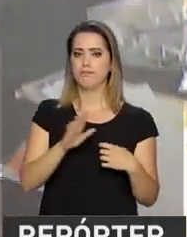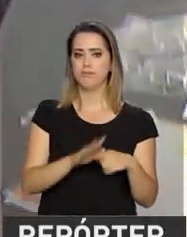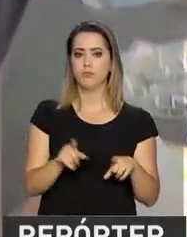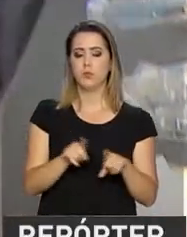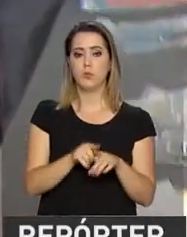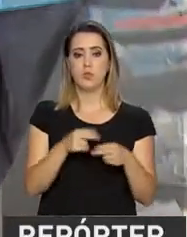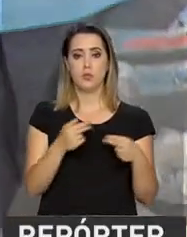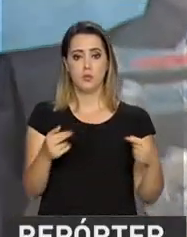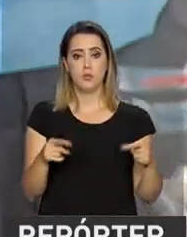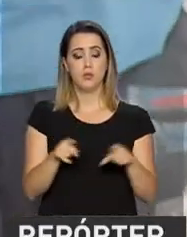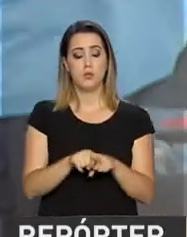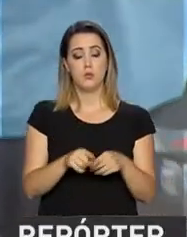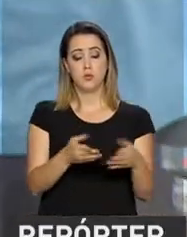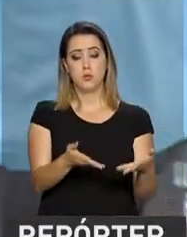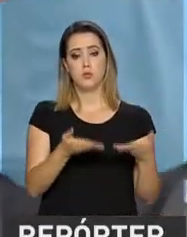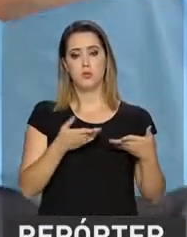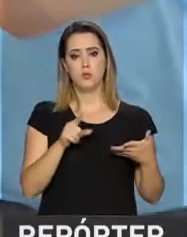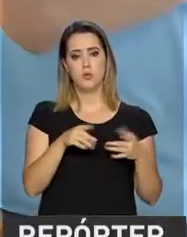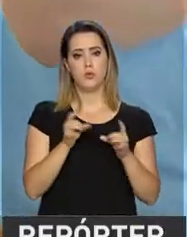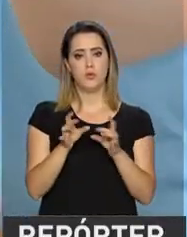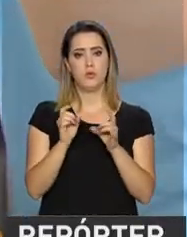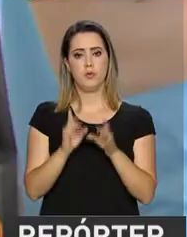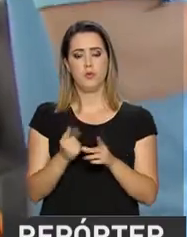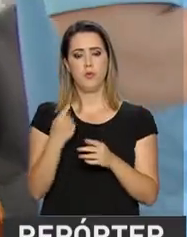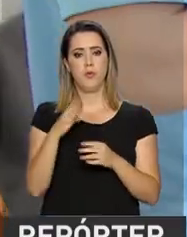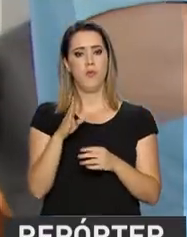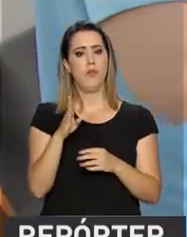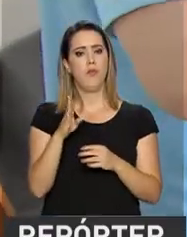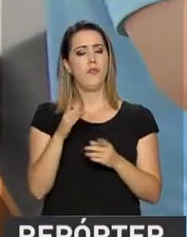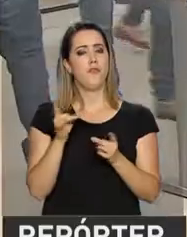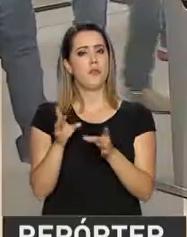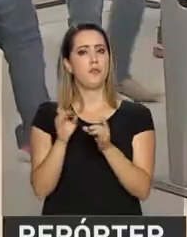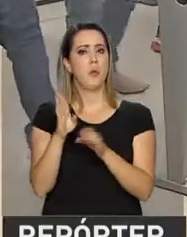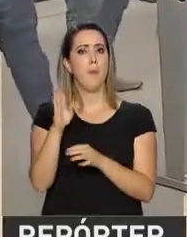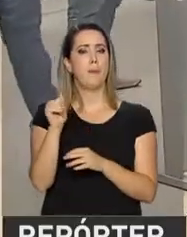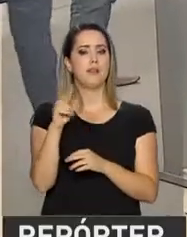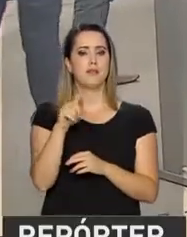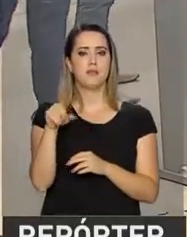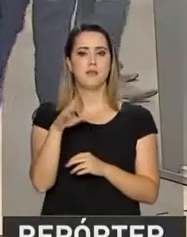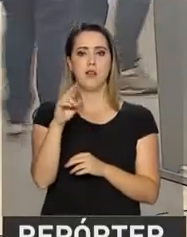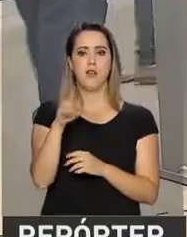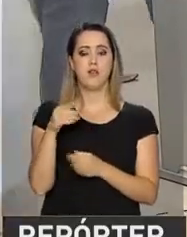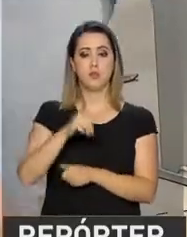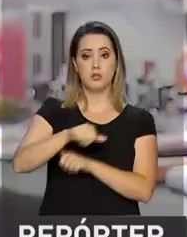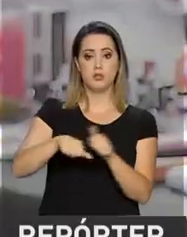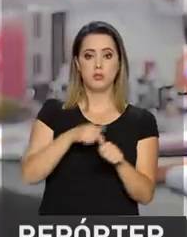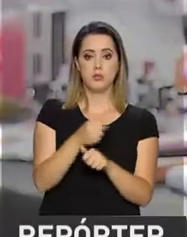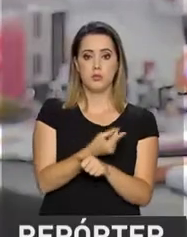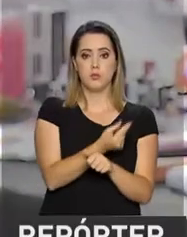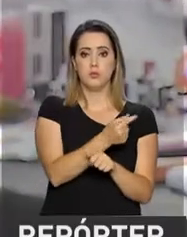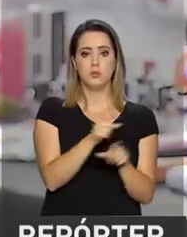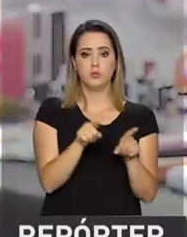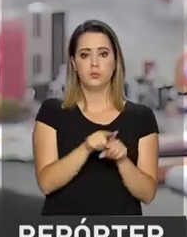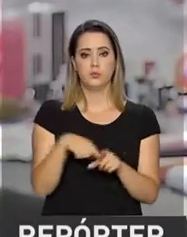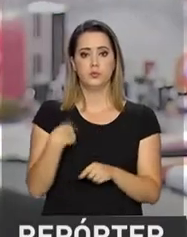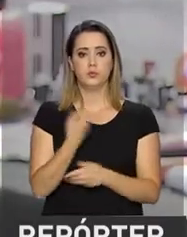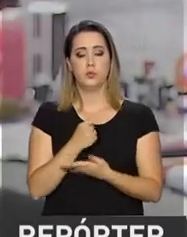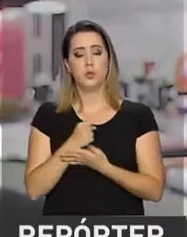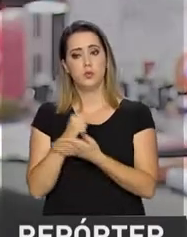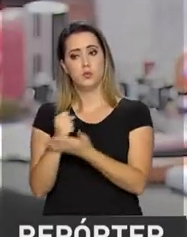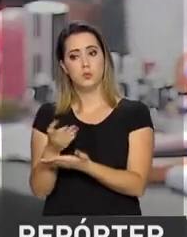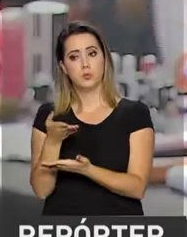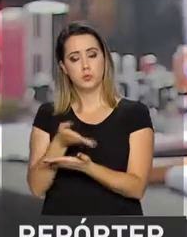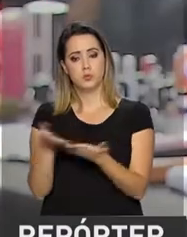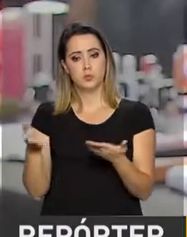as mercadorias recebidas são vendidas em um bazar e o dinheiro é revertido na manutenção da casa o retorno que nós podemos